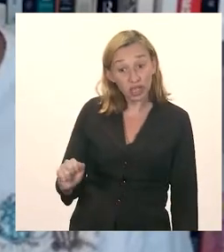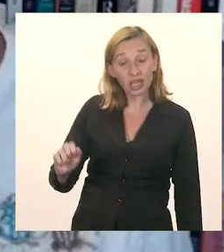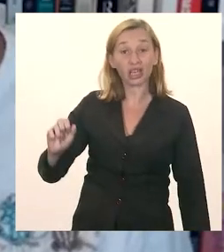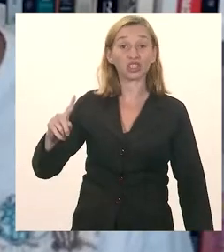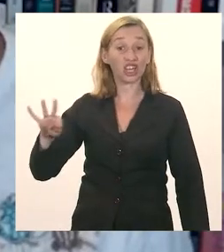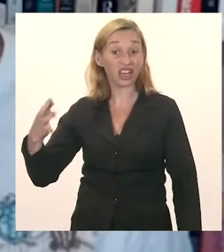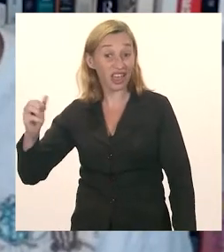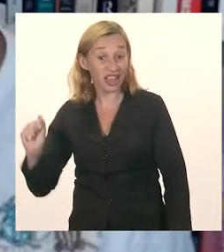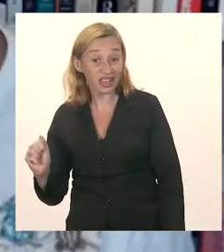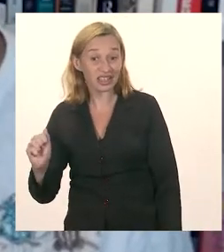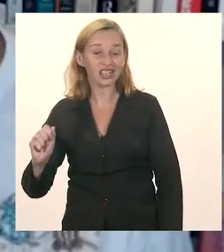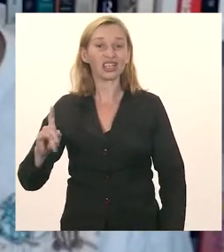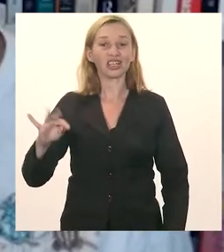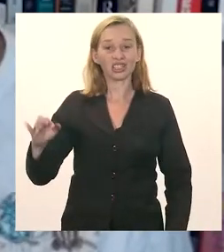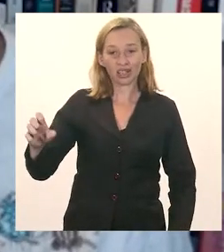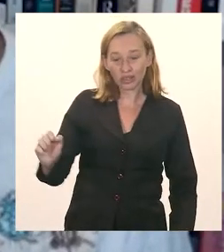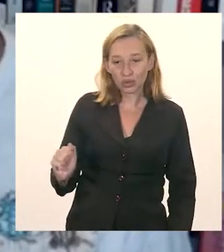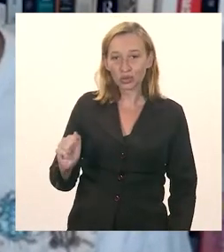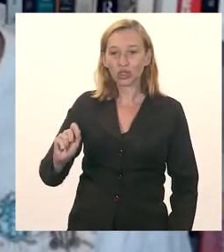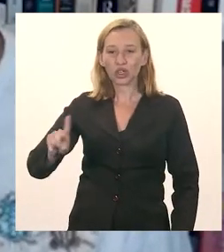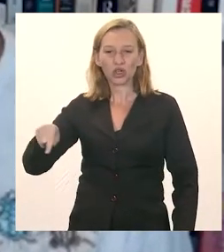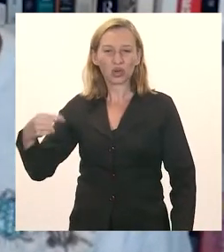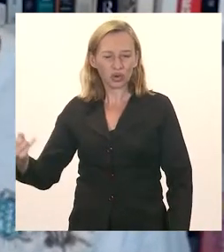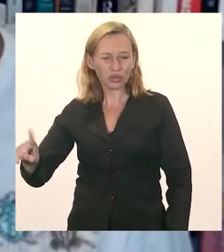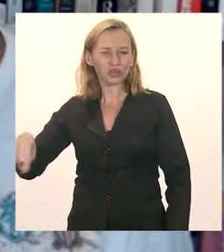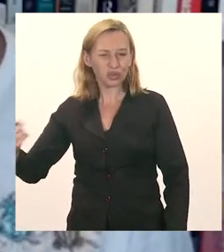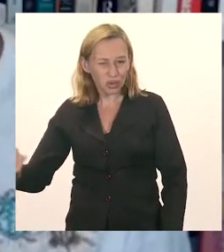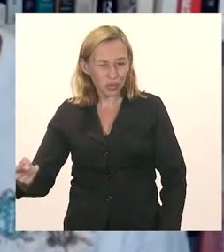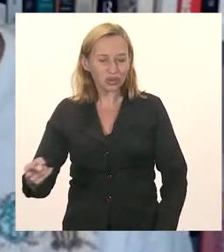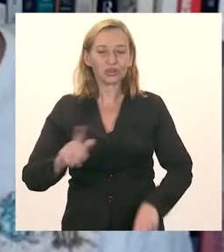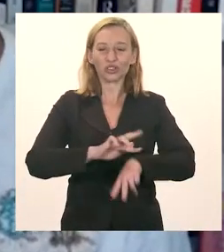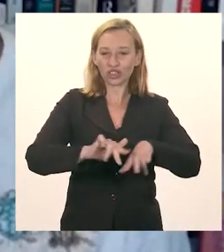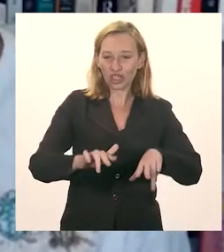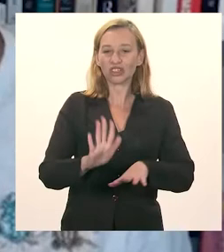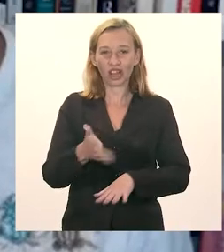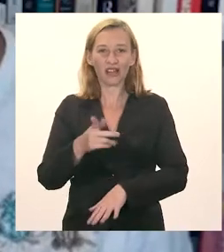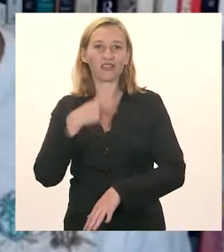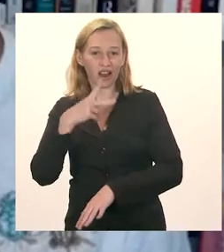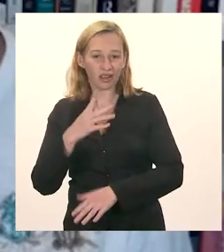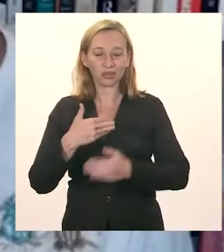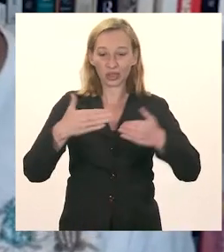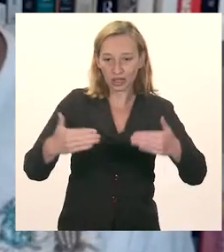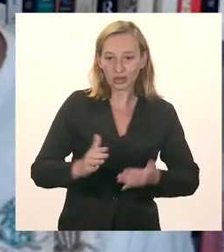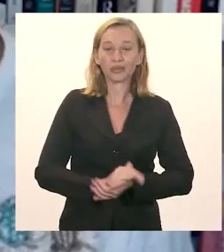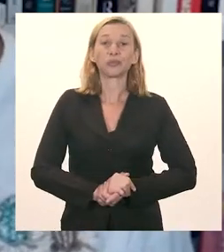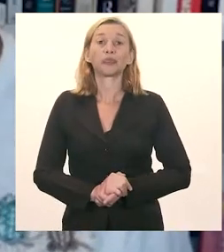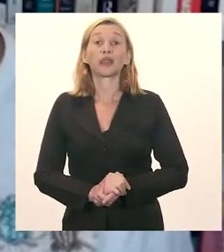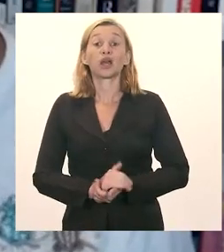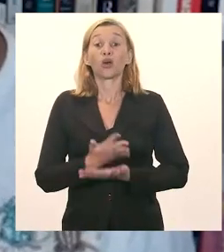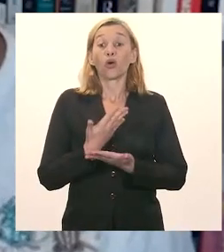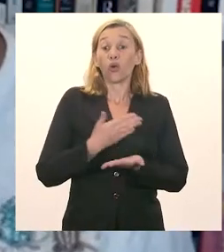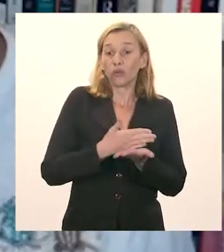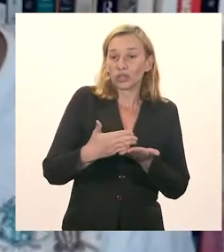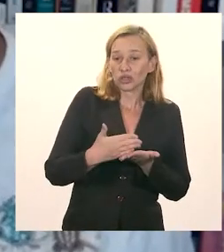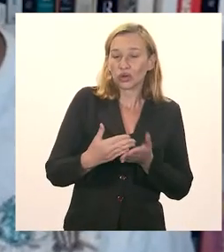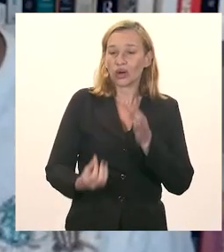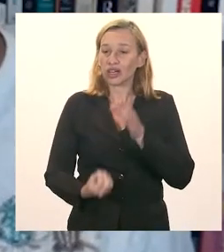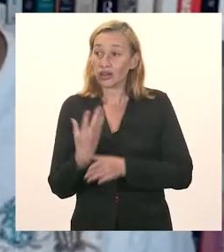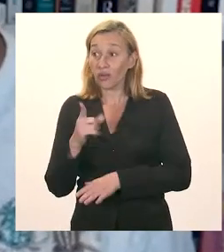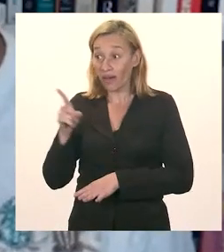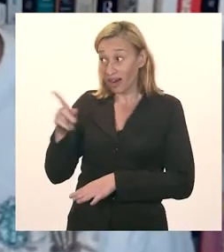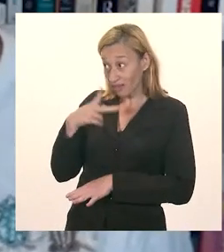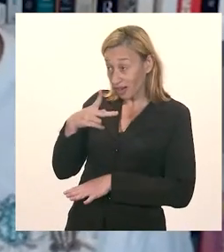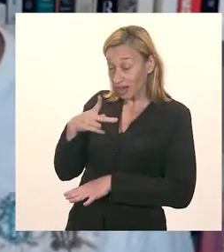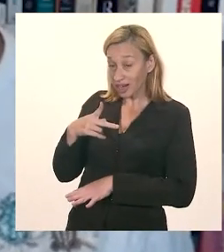às taieiras, à chegança, ao lambe sujo, além dos gêneros que mencionamos na abertura. Quando começou a compor, como